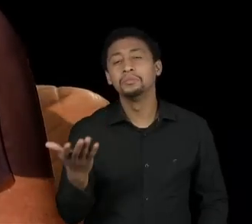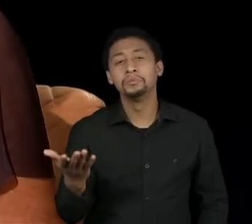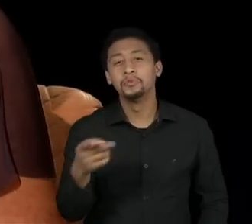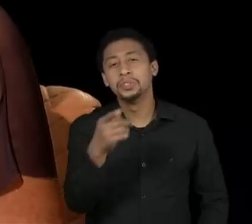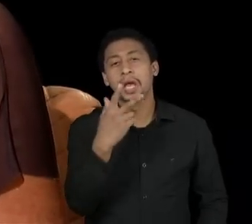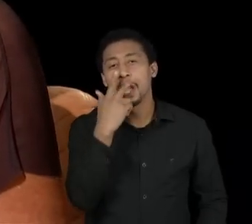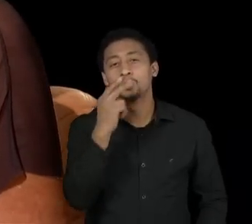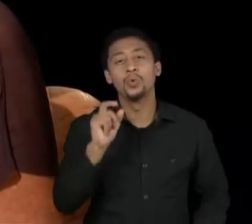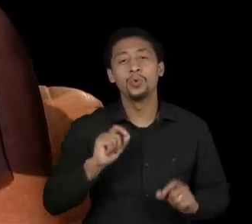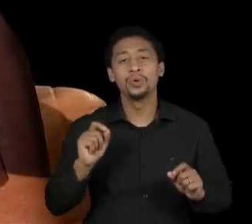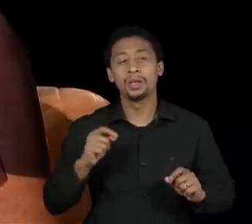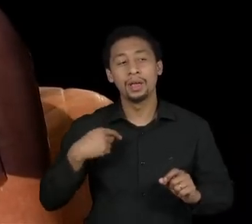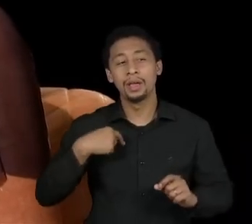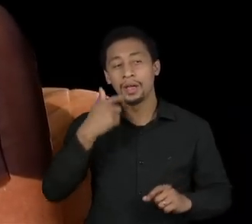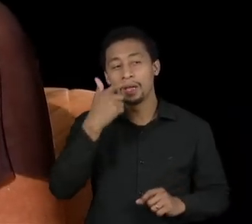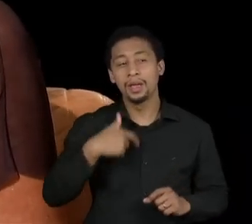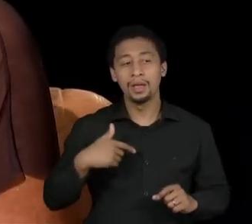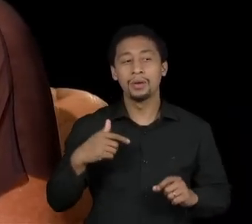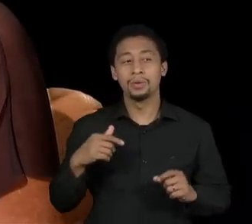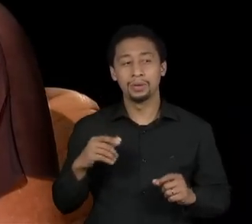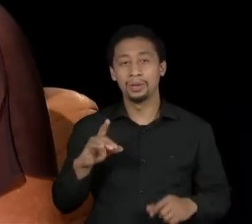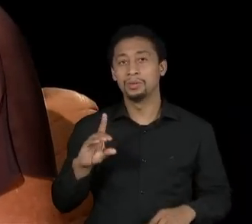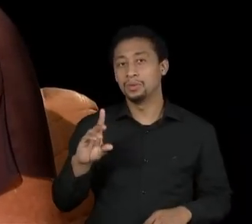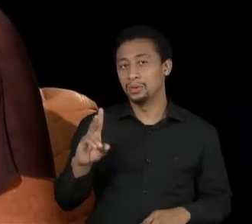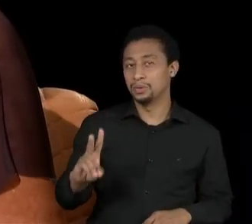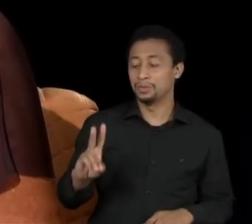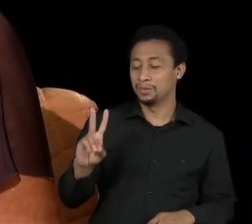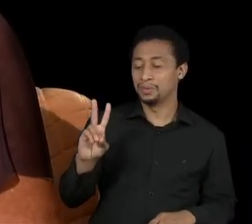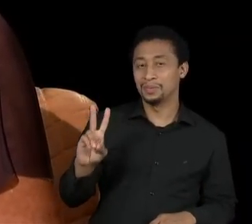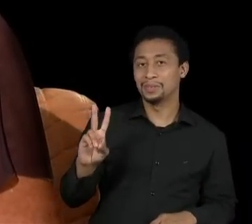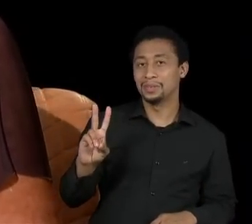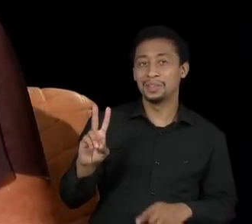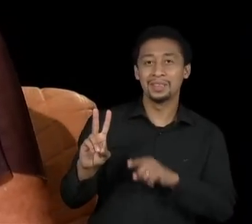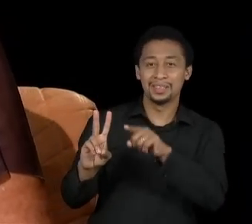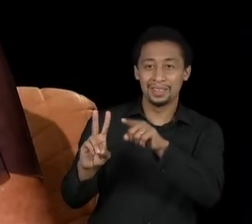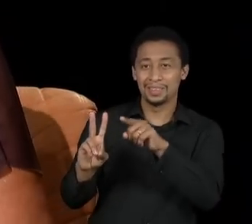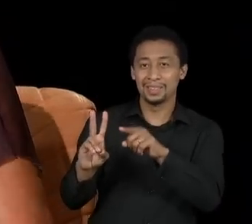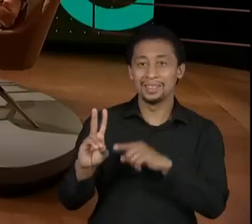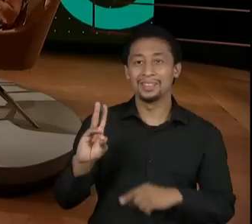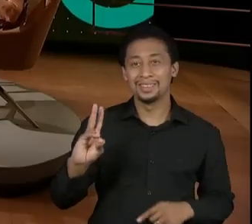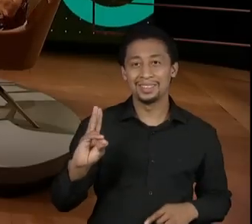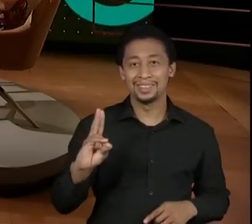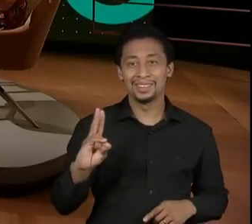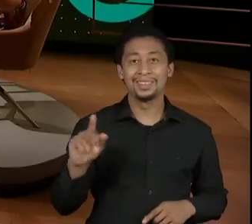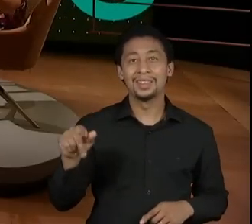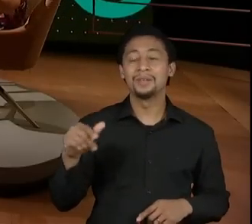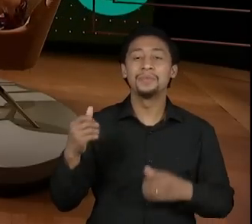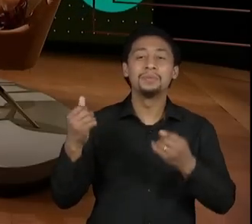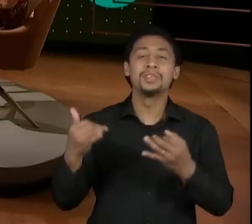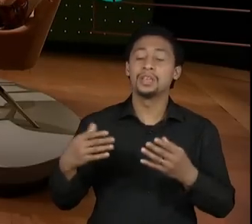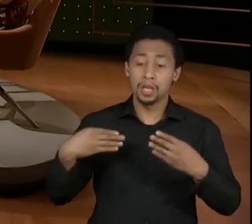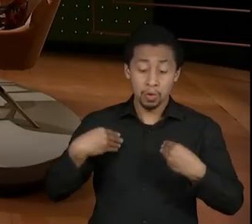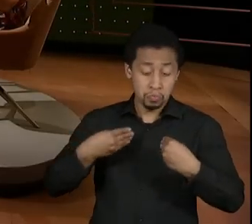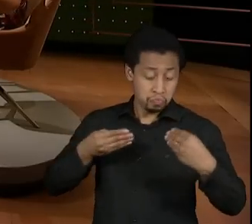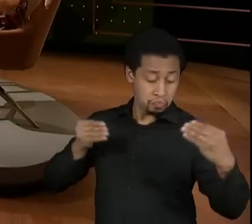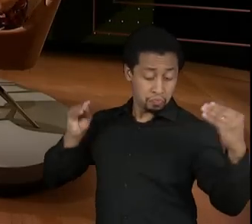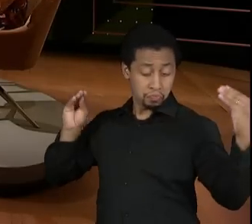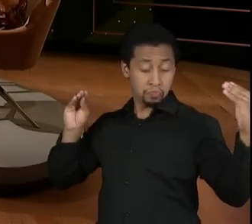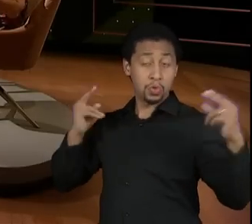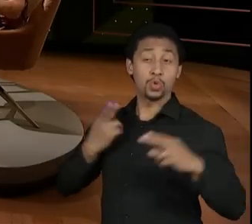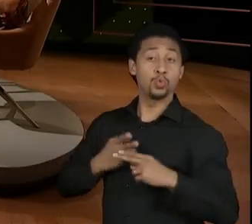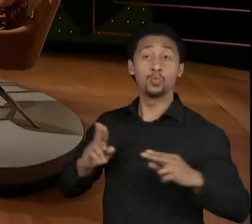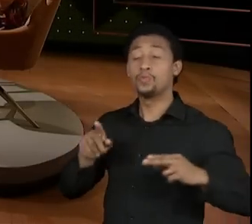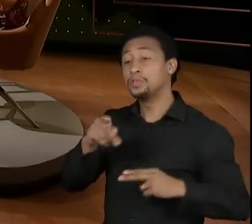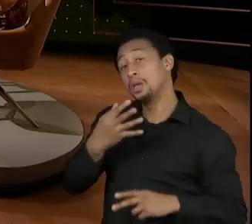é a cena da Ítala, na nudez? Aí ele olhou para mim e falou assim, muito natural,